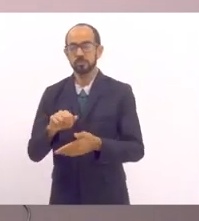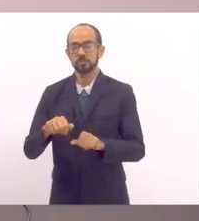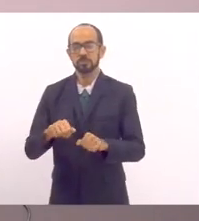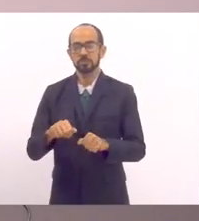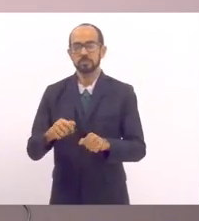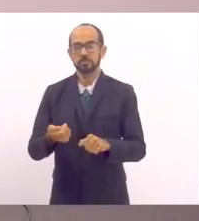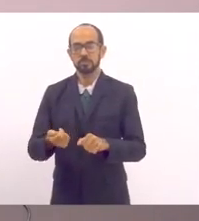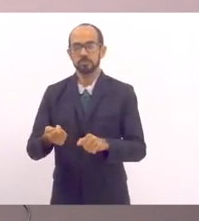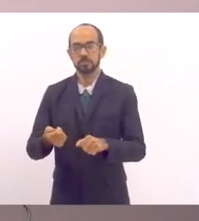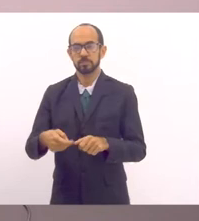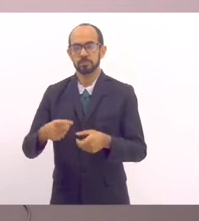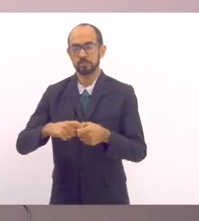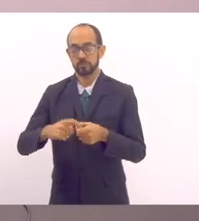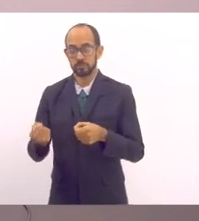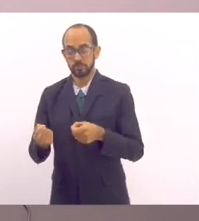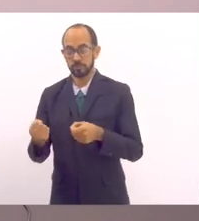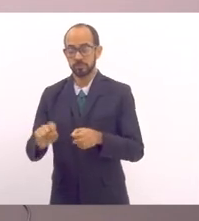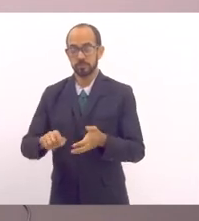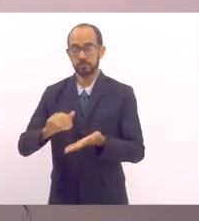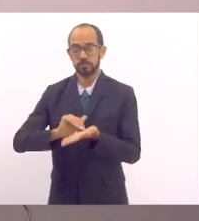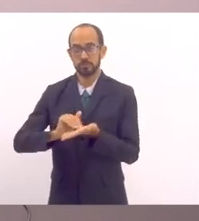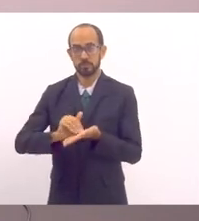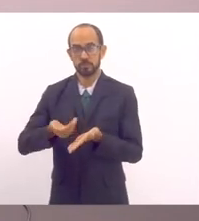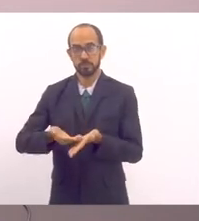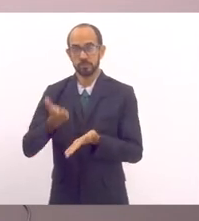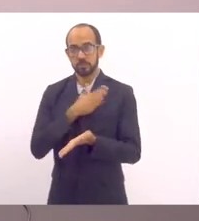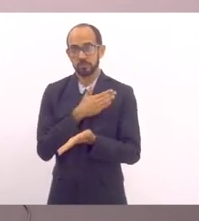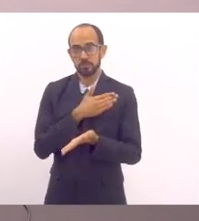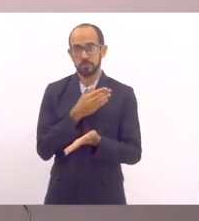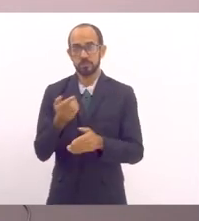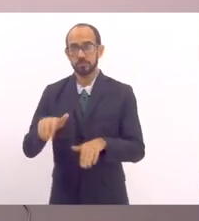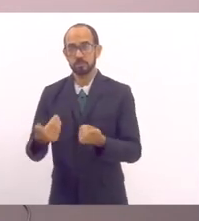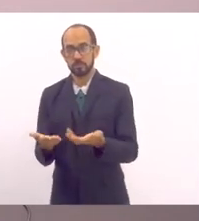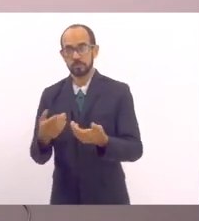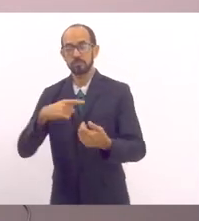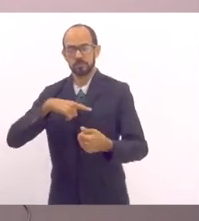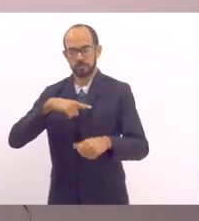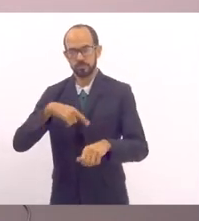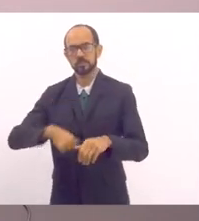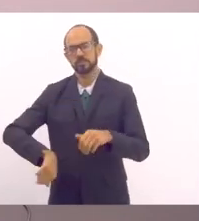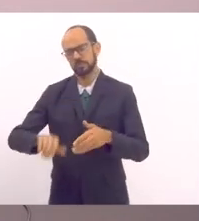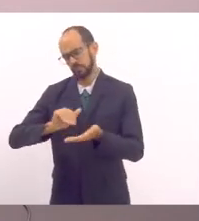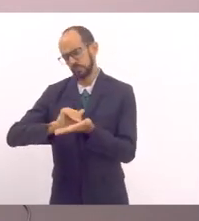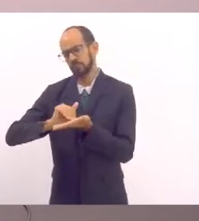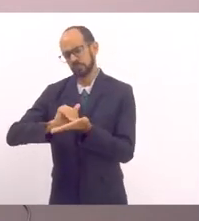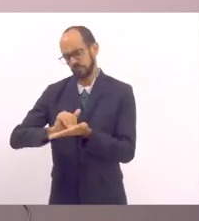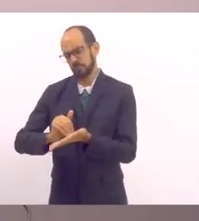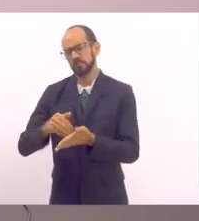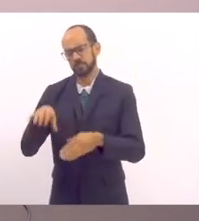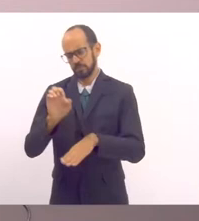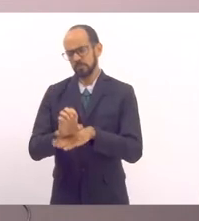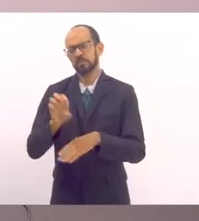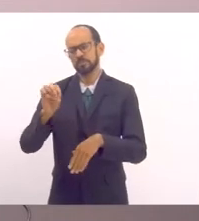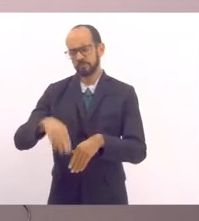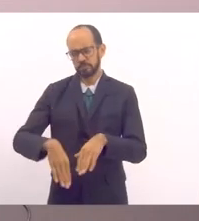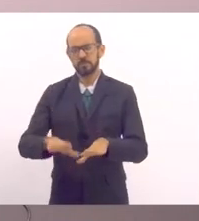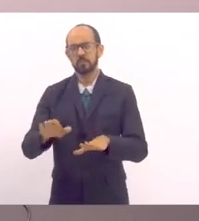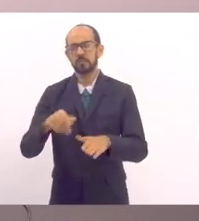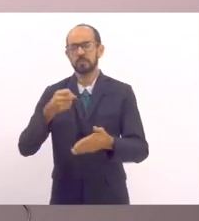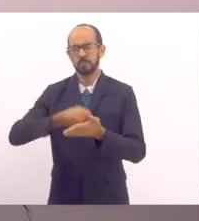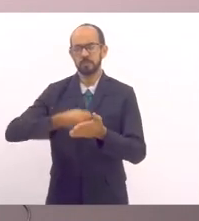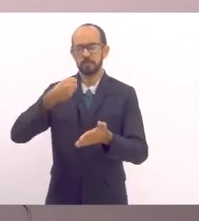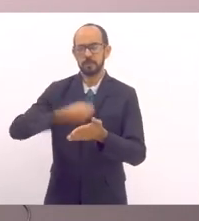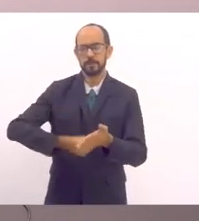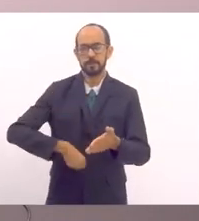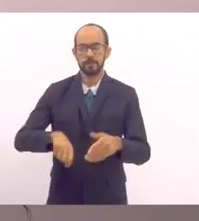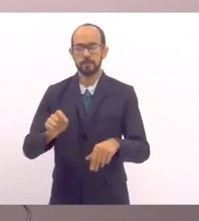foi um desmembramento da secretaria anterior. Então, ela figurava enquanto Secretaria de Estado. Era menor. Então, a luta, né, do Sérgio Ricardo, na